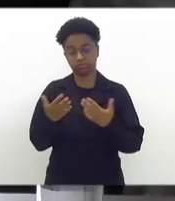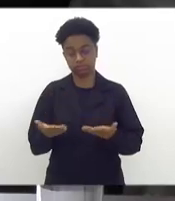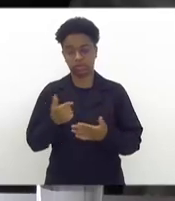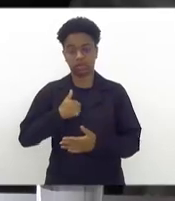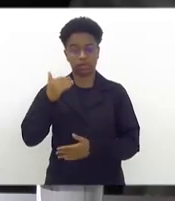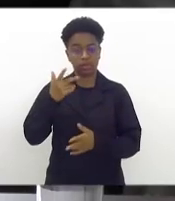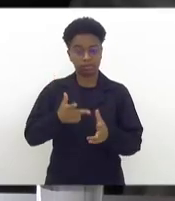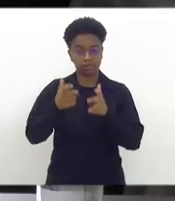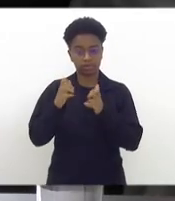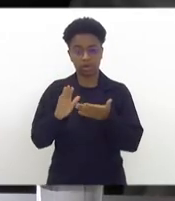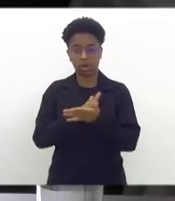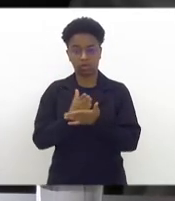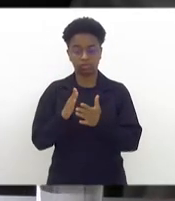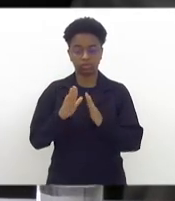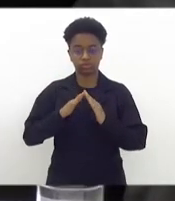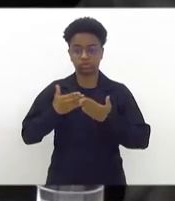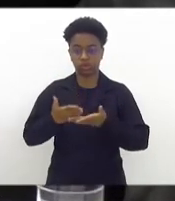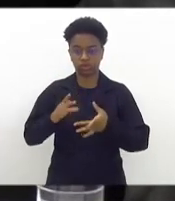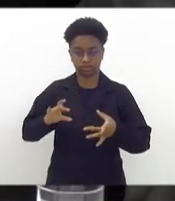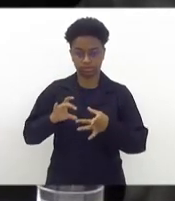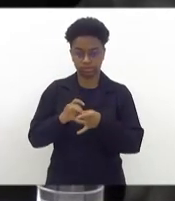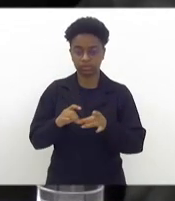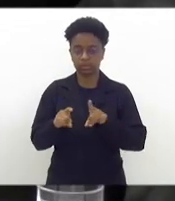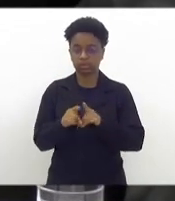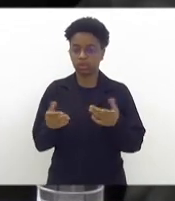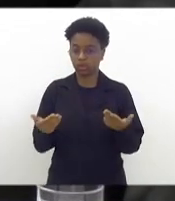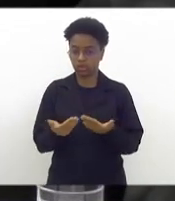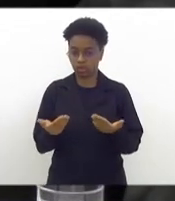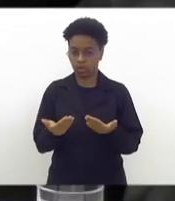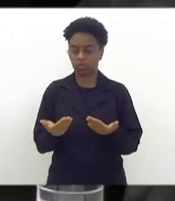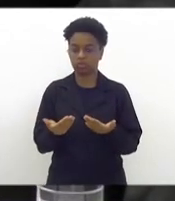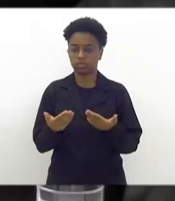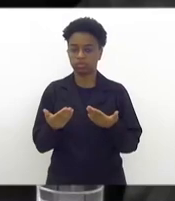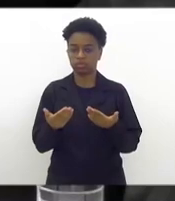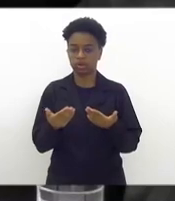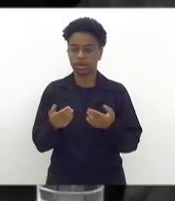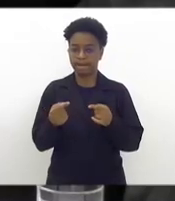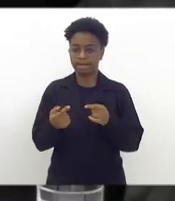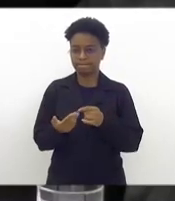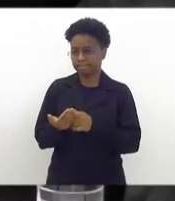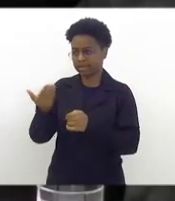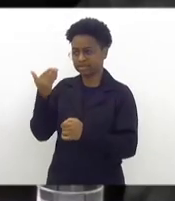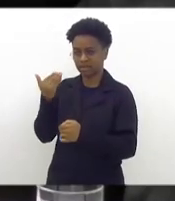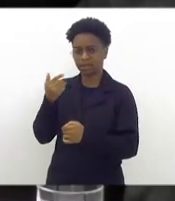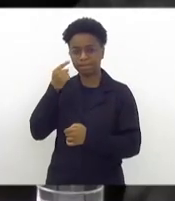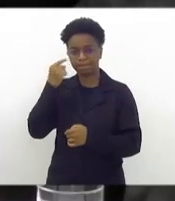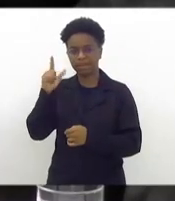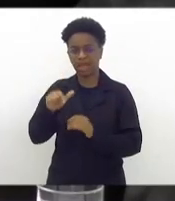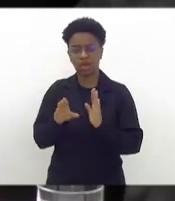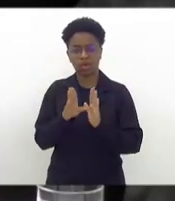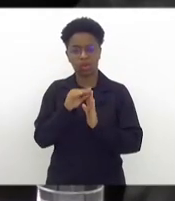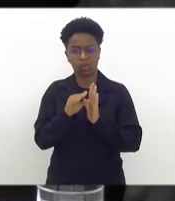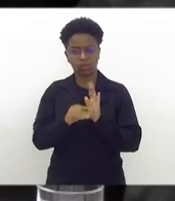muitas escolas têm abraçado e hoje uma parte, né, do que a gente até pouco tempo atrás considerava conteúdos